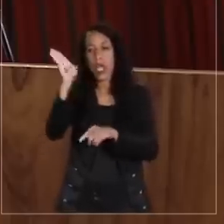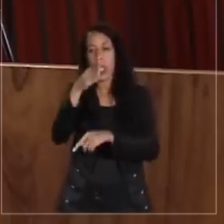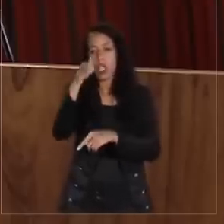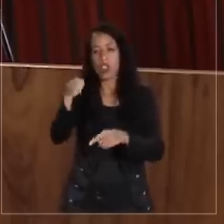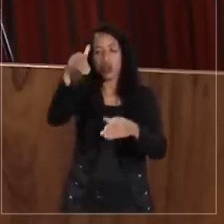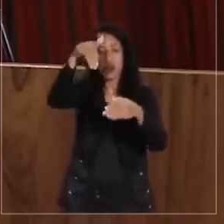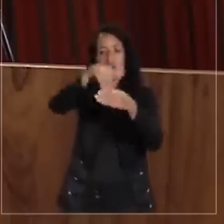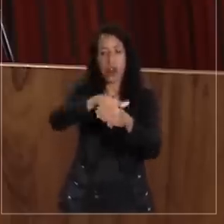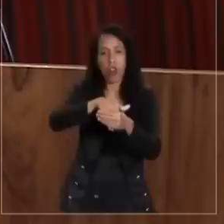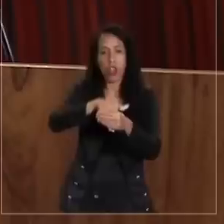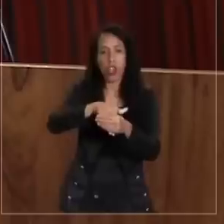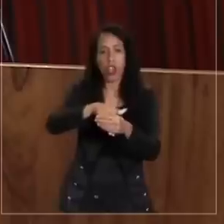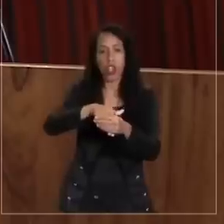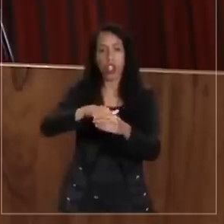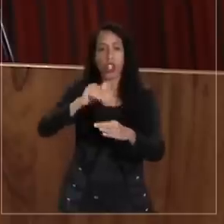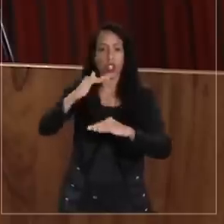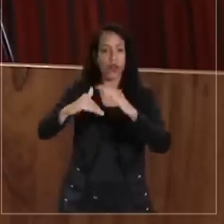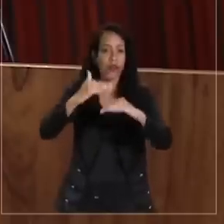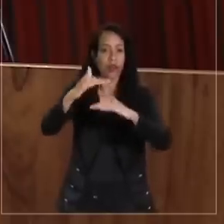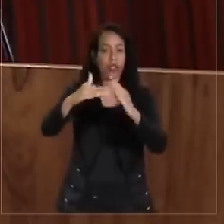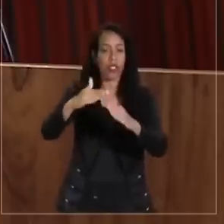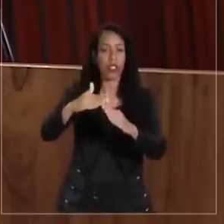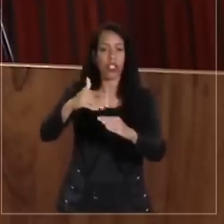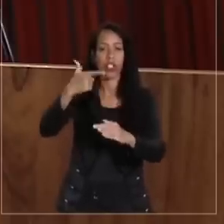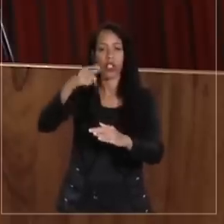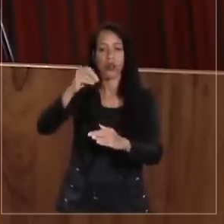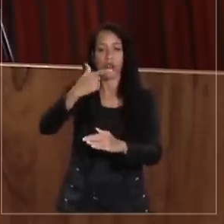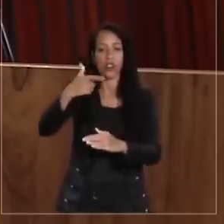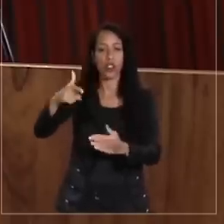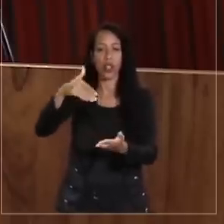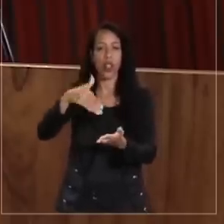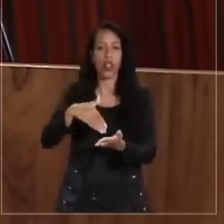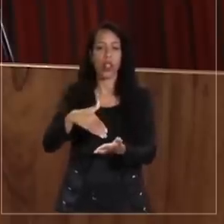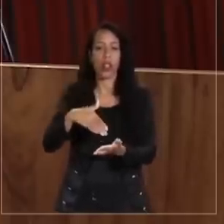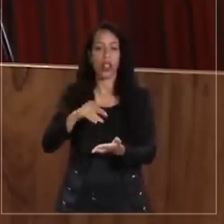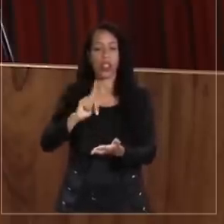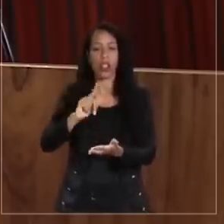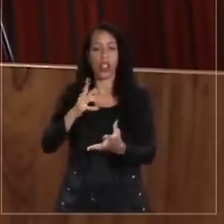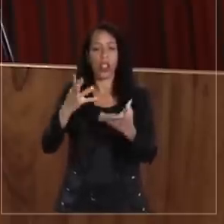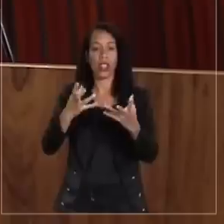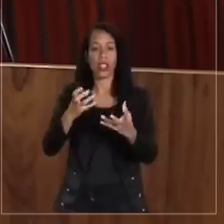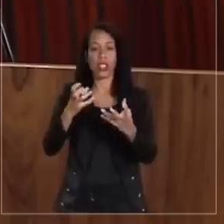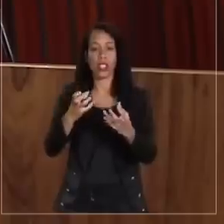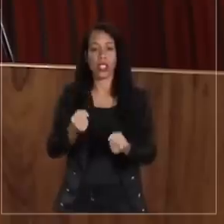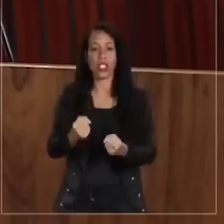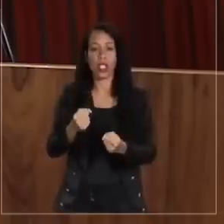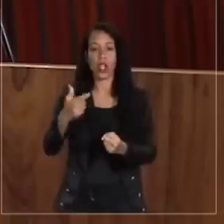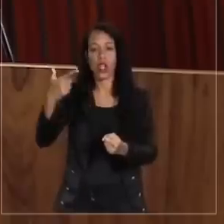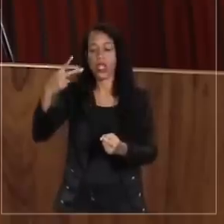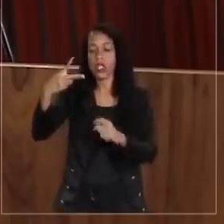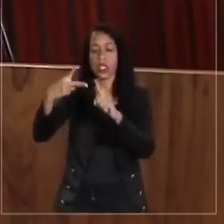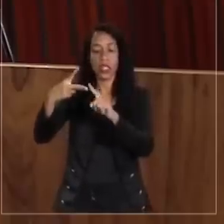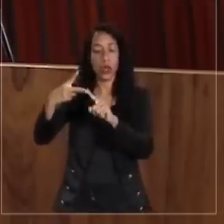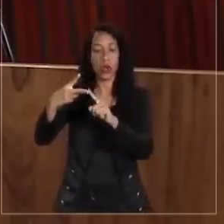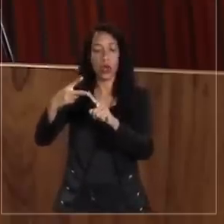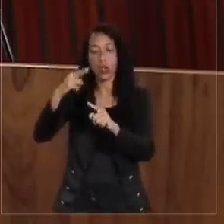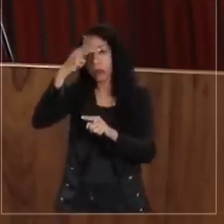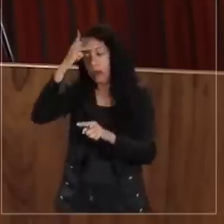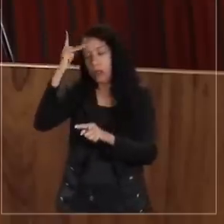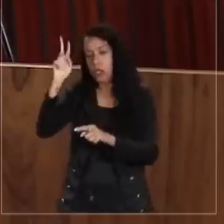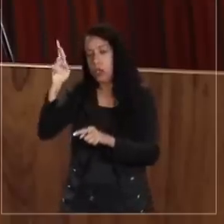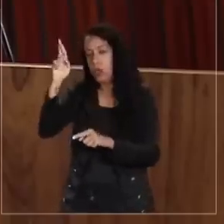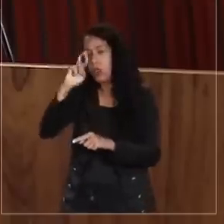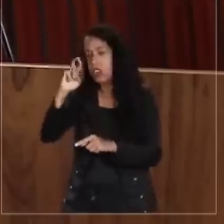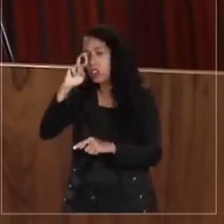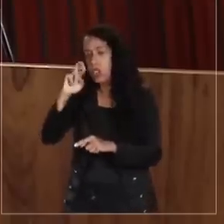nos 8 anos seguintes ao pleito daquele ano, 2022, e julgando improcedente o pedido em relação ao segundo investigado, uma vez que nada